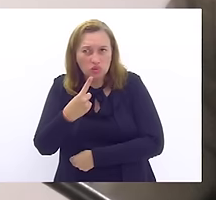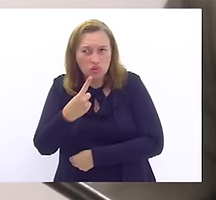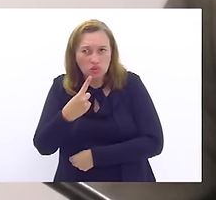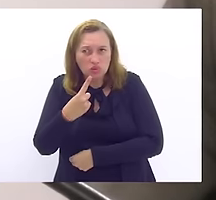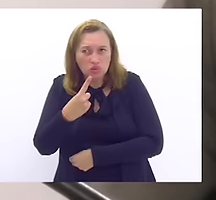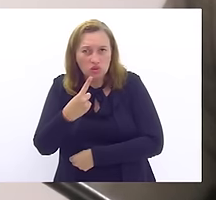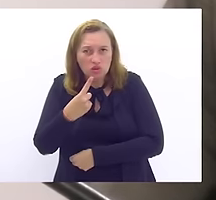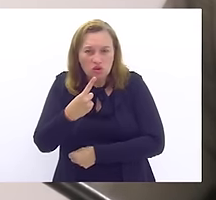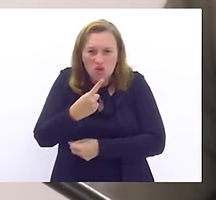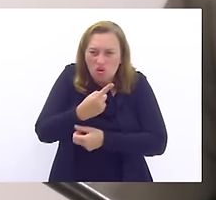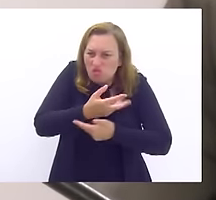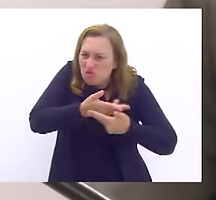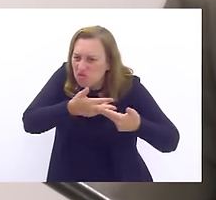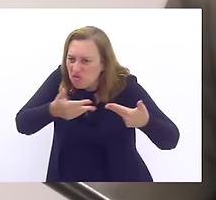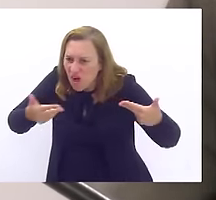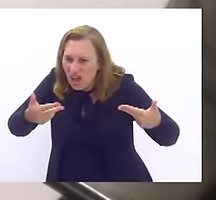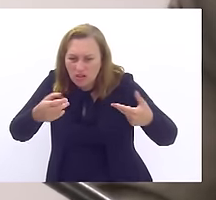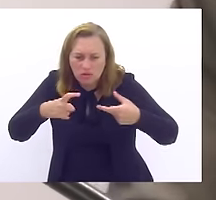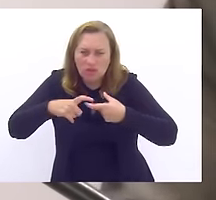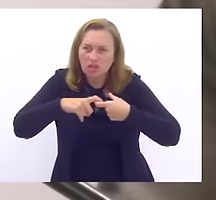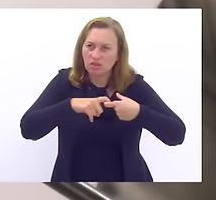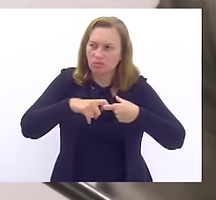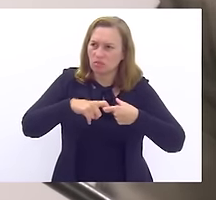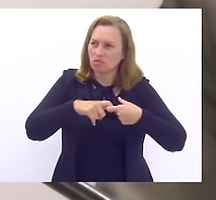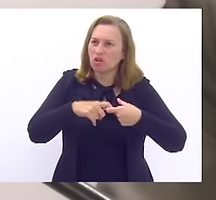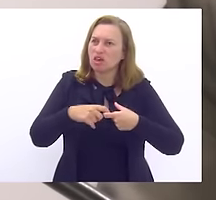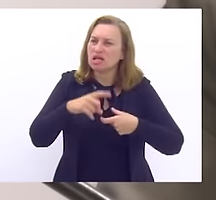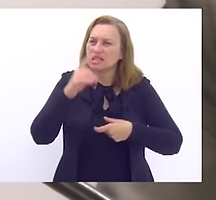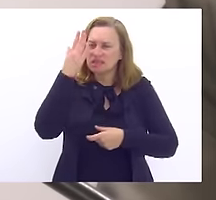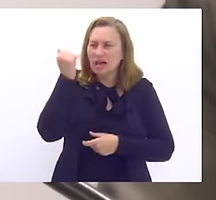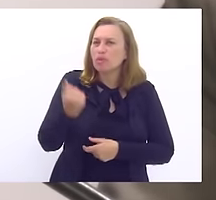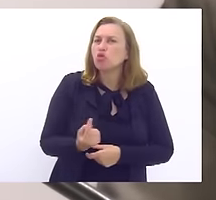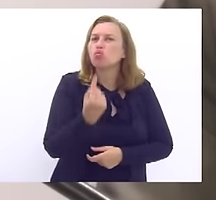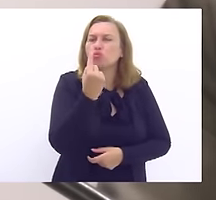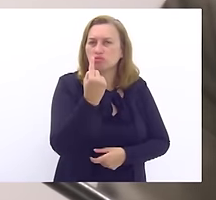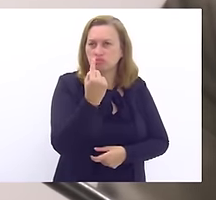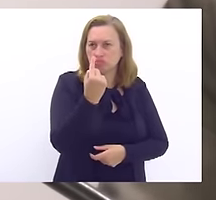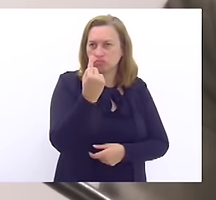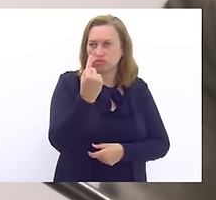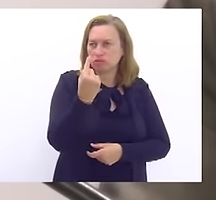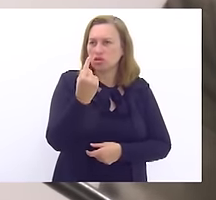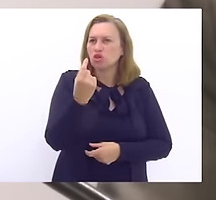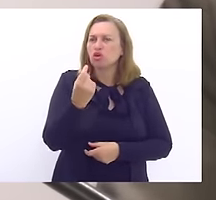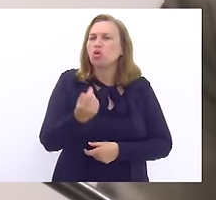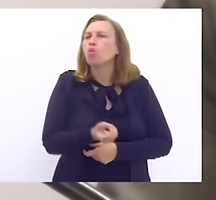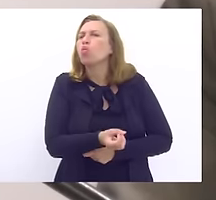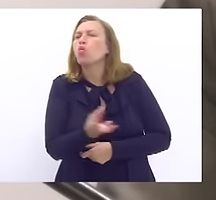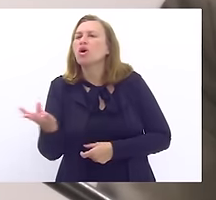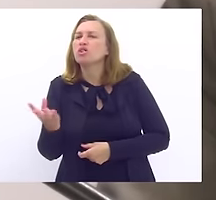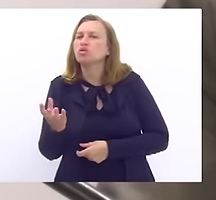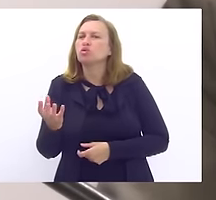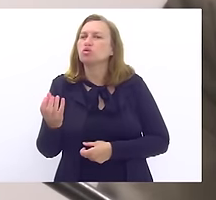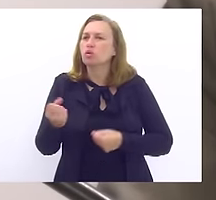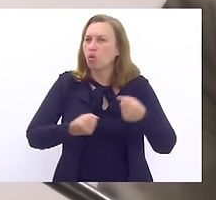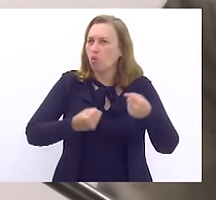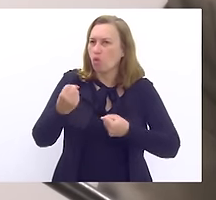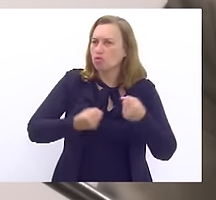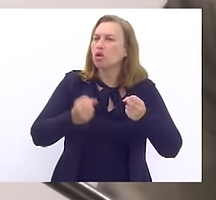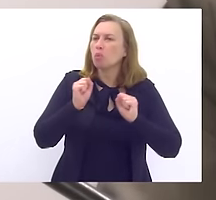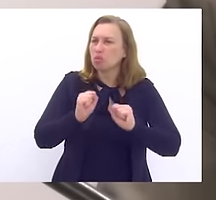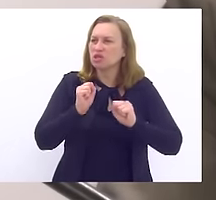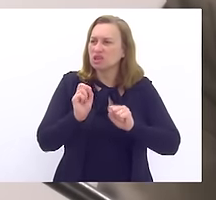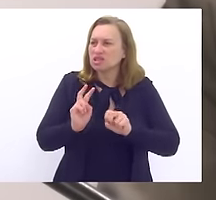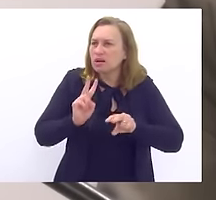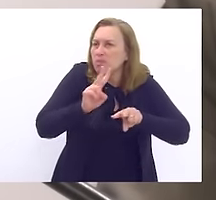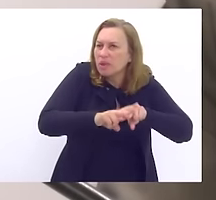quantos reboques mandaram um reboque apenas um sabe quantos ônibus poderiam ser aprendido